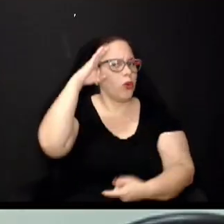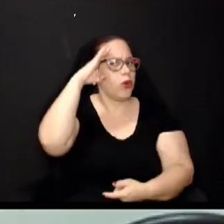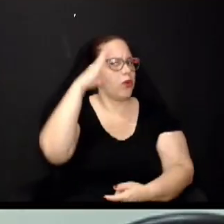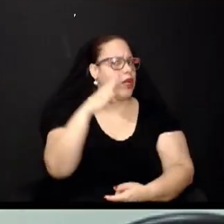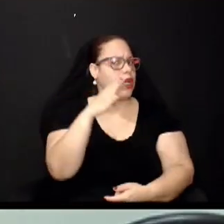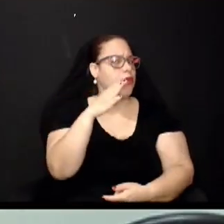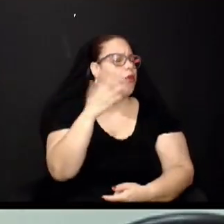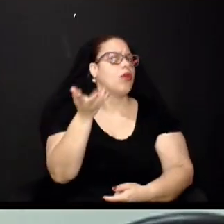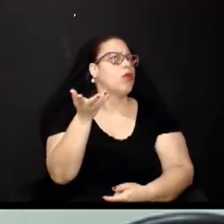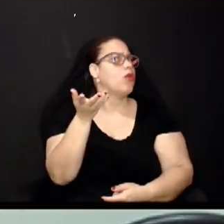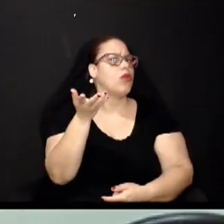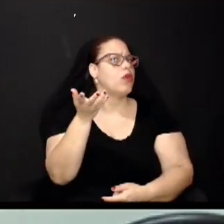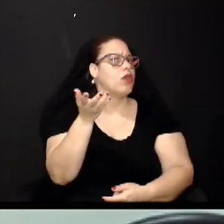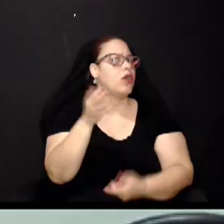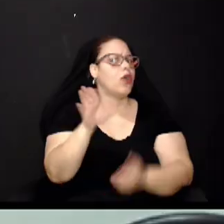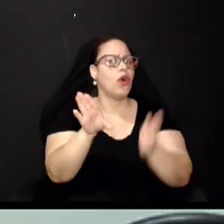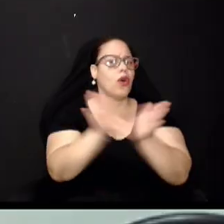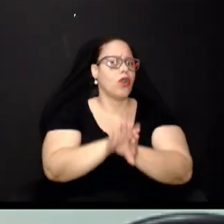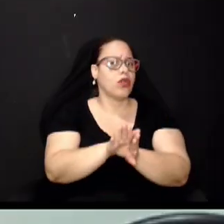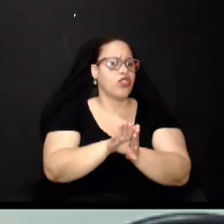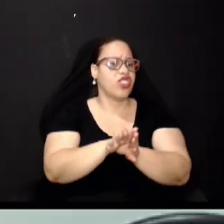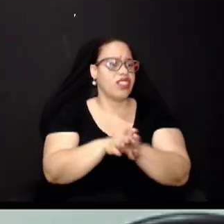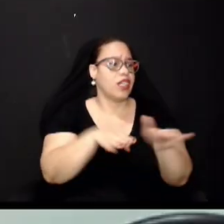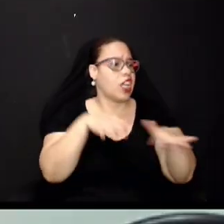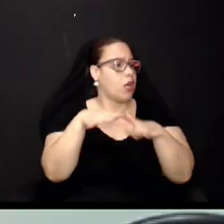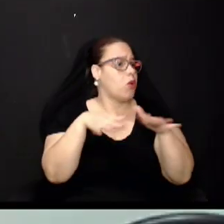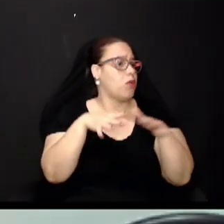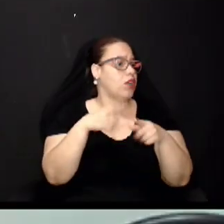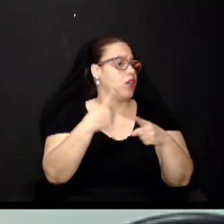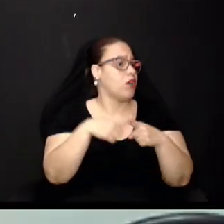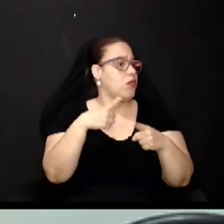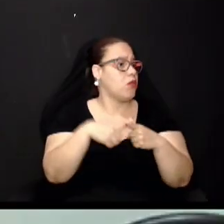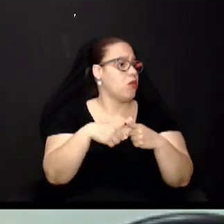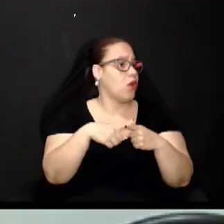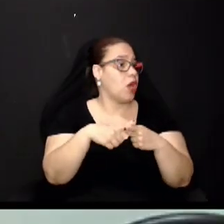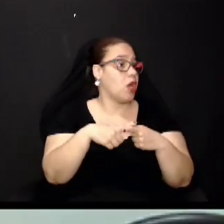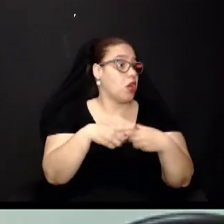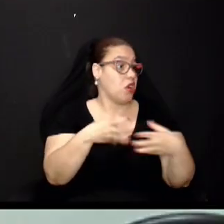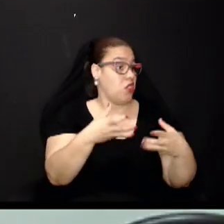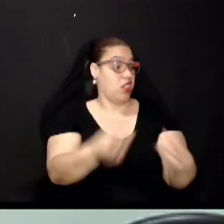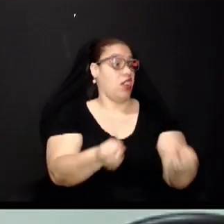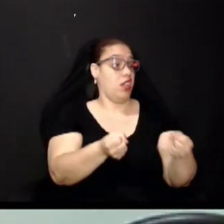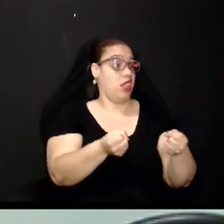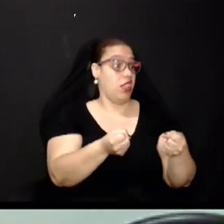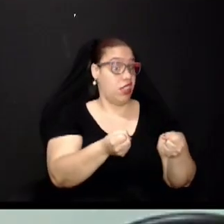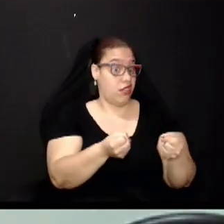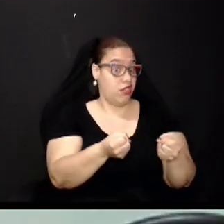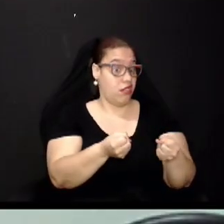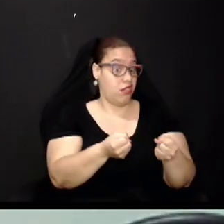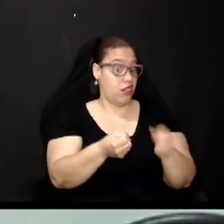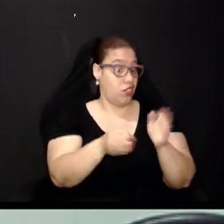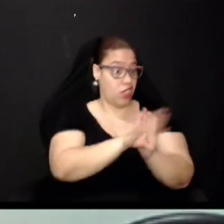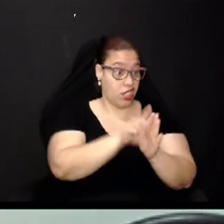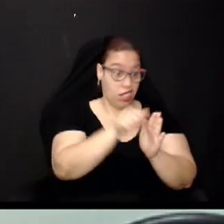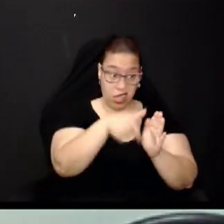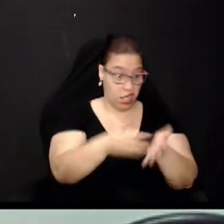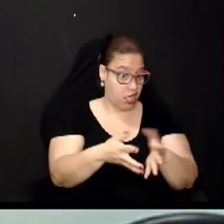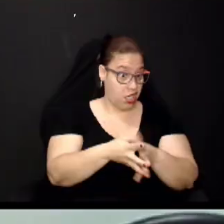por que eu cheguei nesse ponto, por que eu me permiti chegar a esse ponto, né,